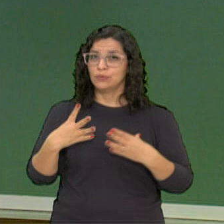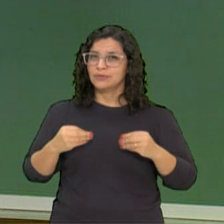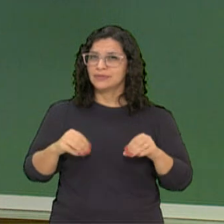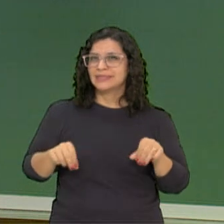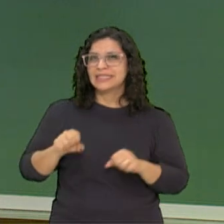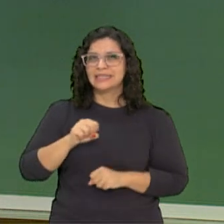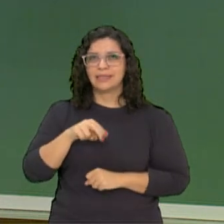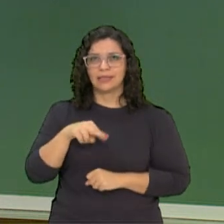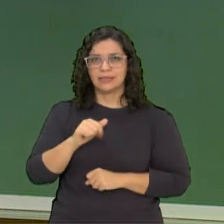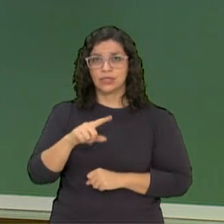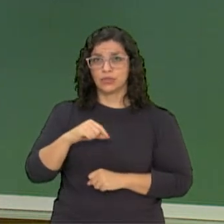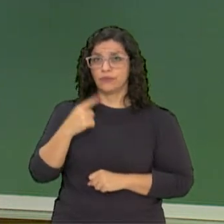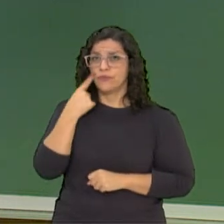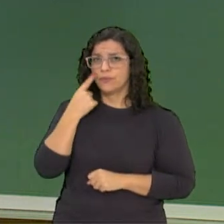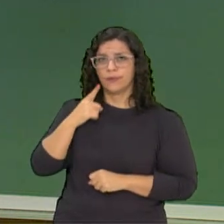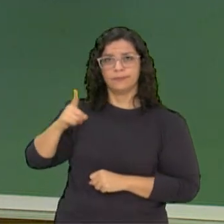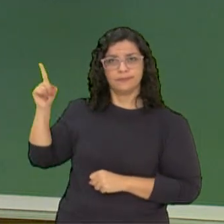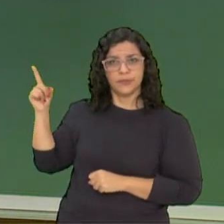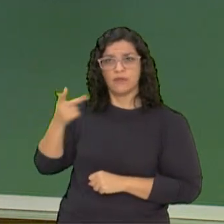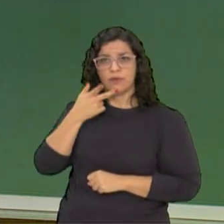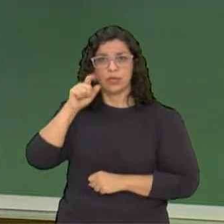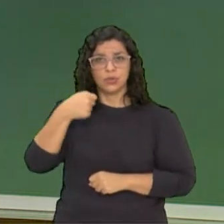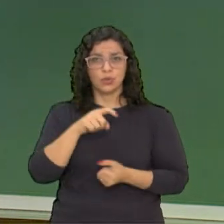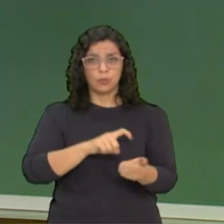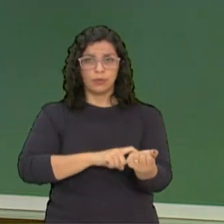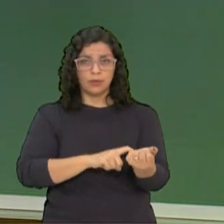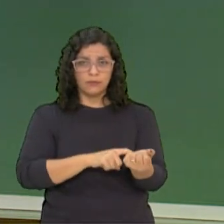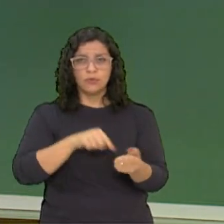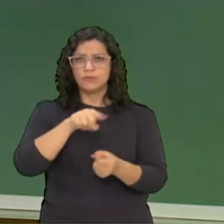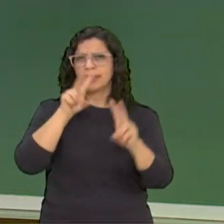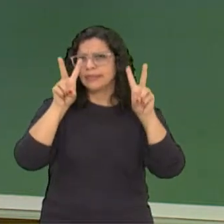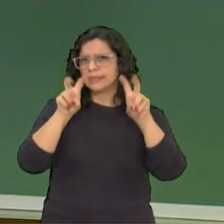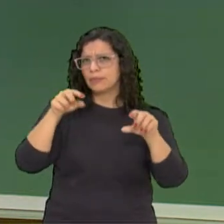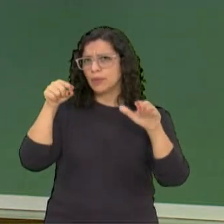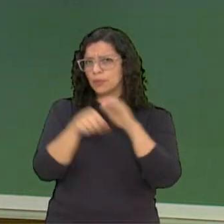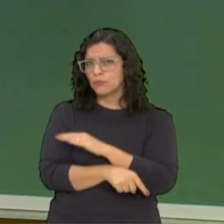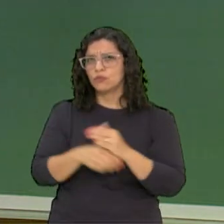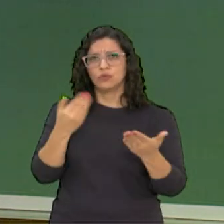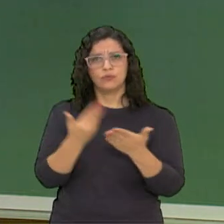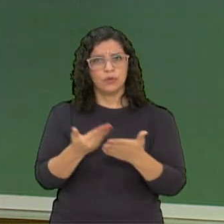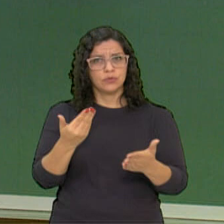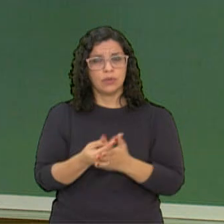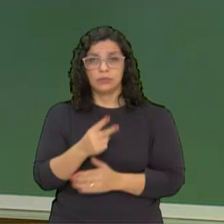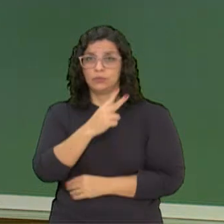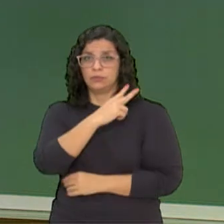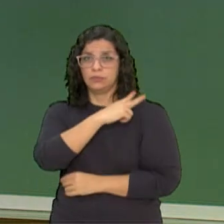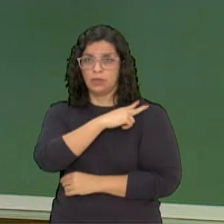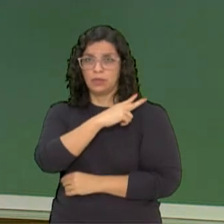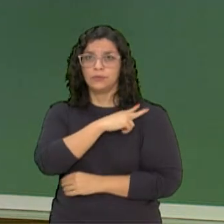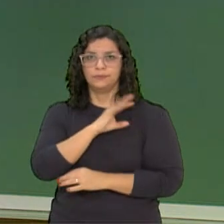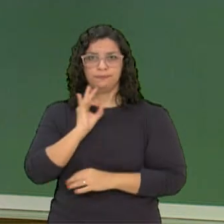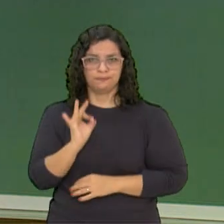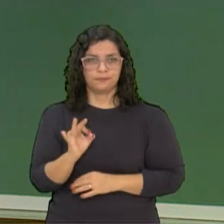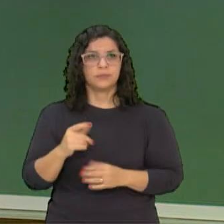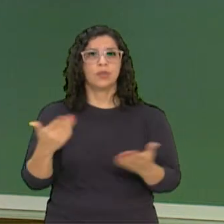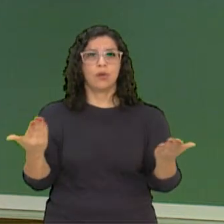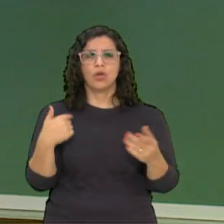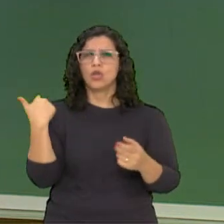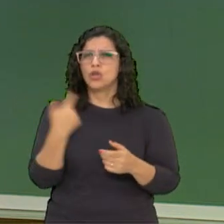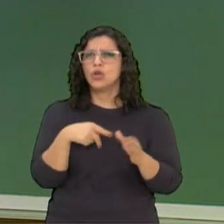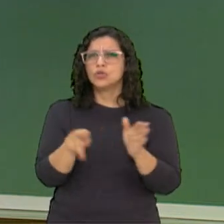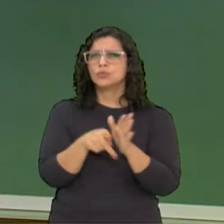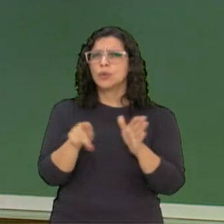lá. Eu falei para vocês que a parte do sistema nervoso é um assunto que vocês vão ver com mais profundidade na segunda série, tá? Na primeira série a gente